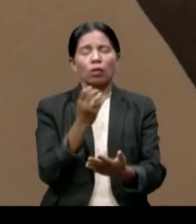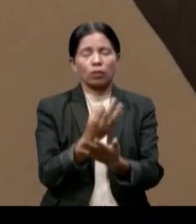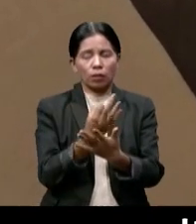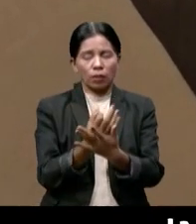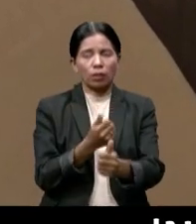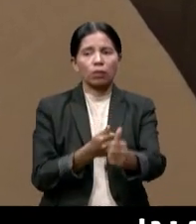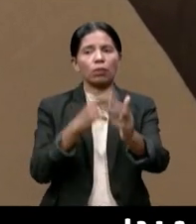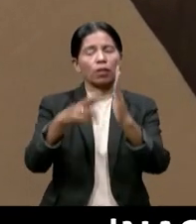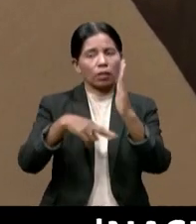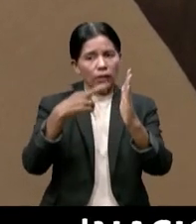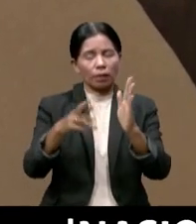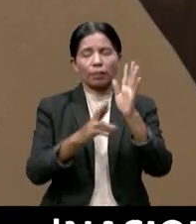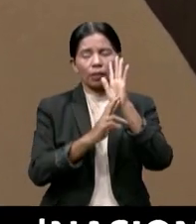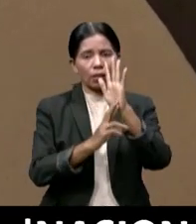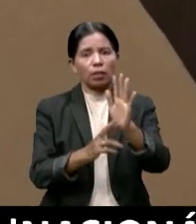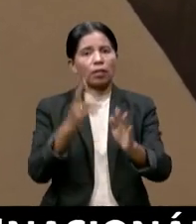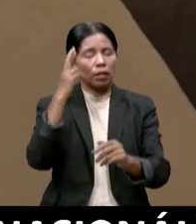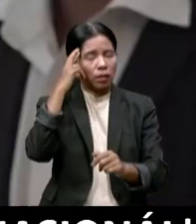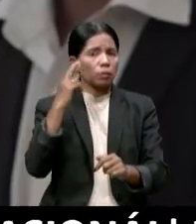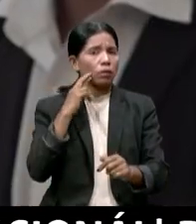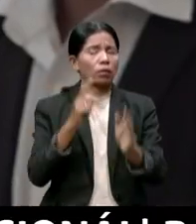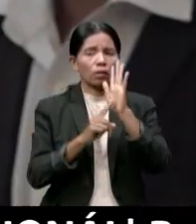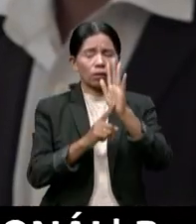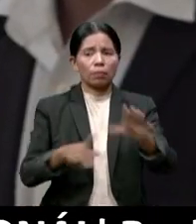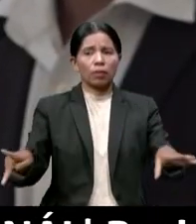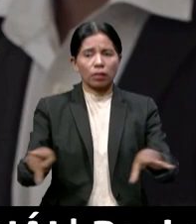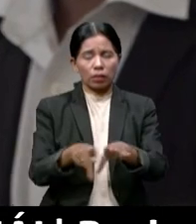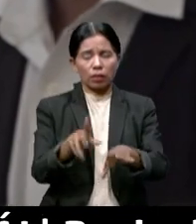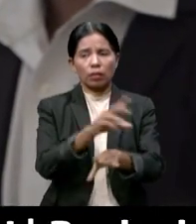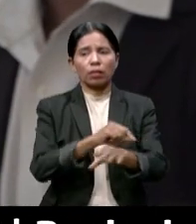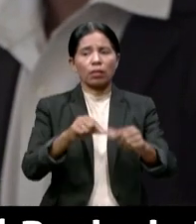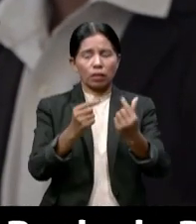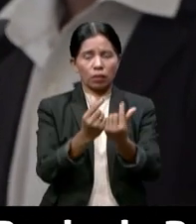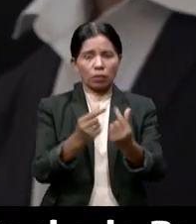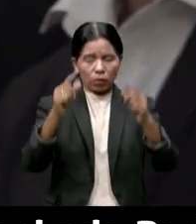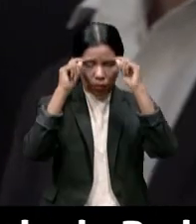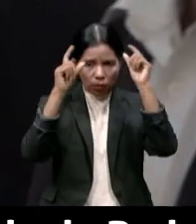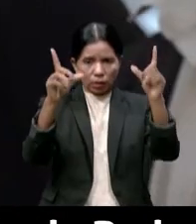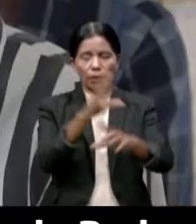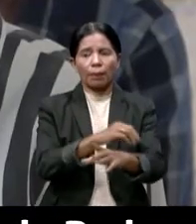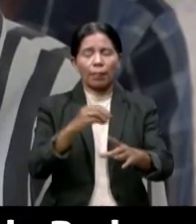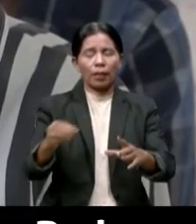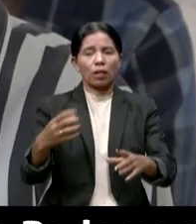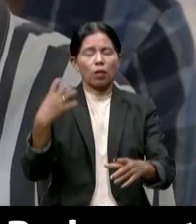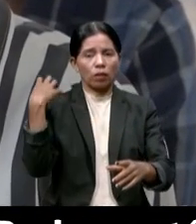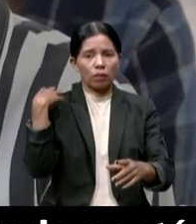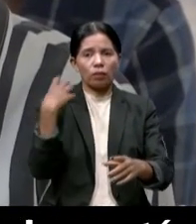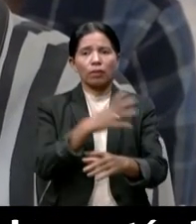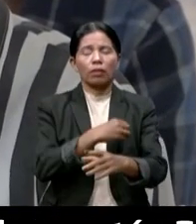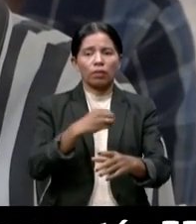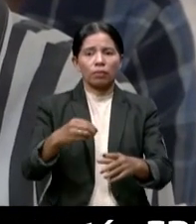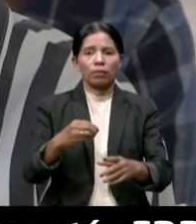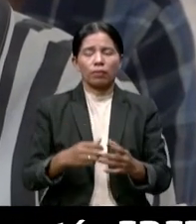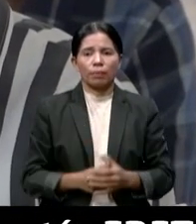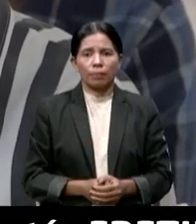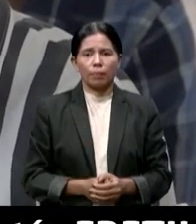Sira. Ramos Horta, a tua questão, né? A foi em participar atividade, o movimento Timor Avante, que a motiva e a Palácio Nobre Lahane Quarta, né?